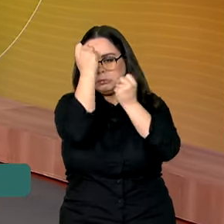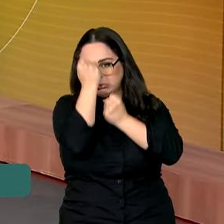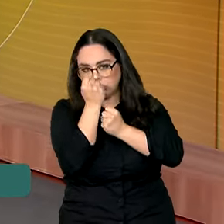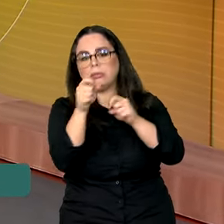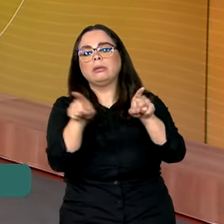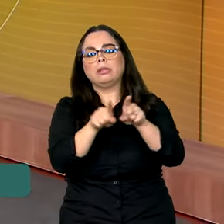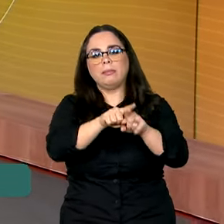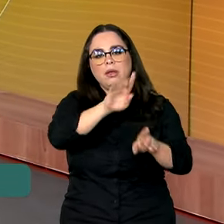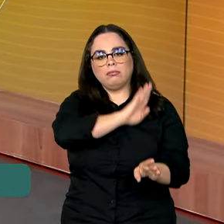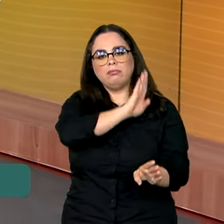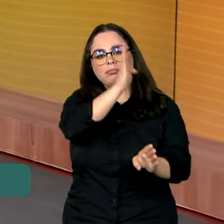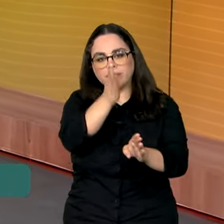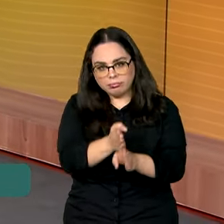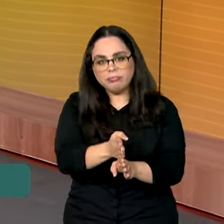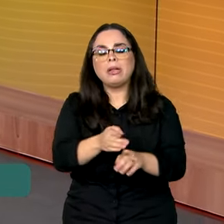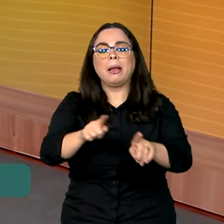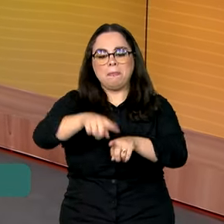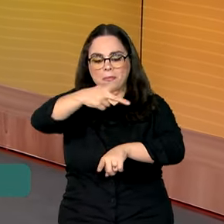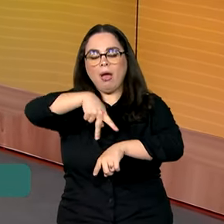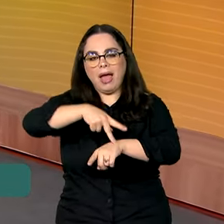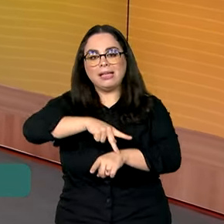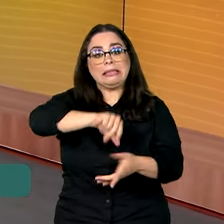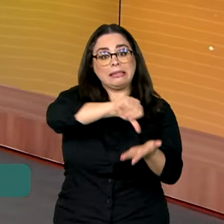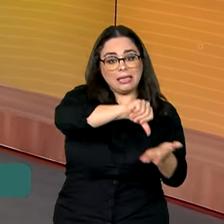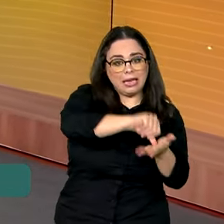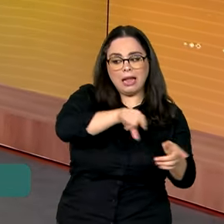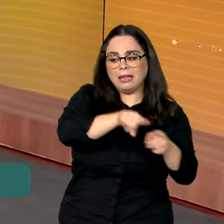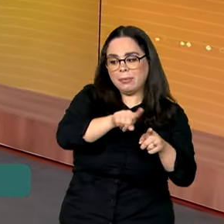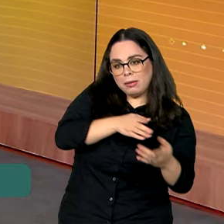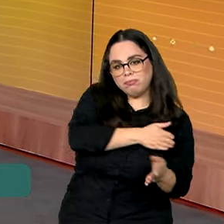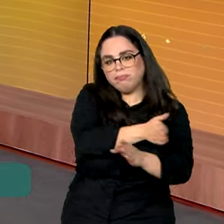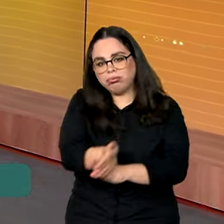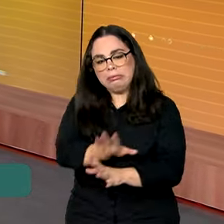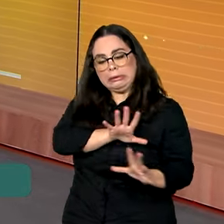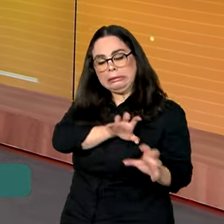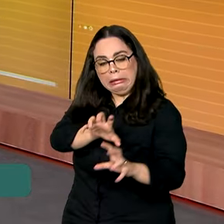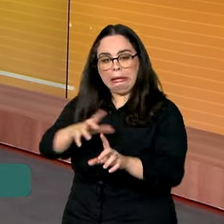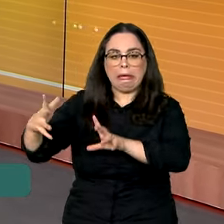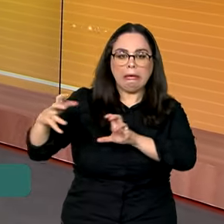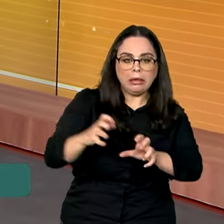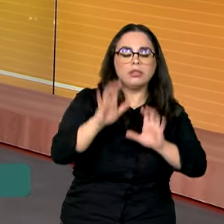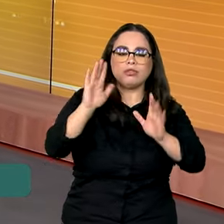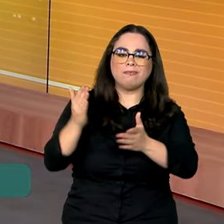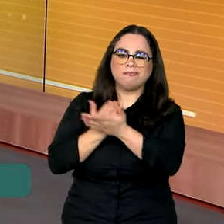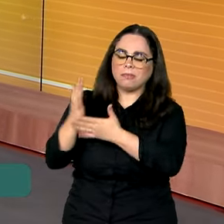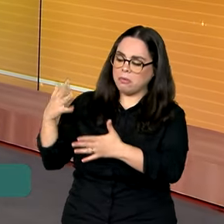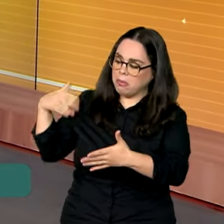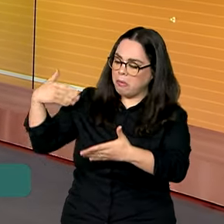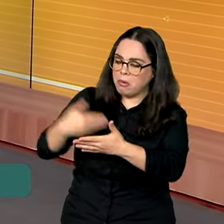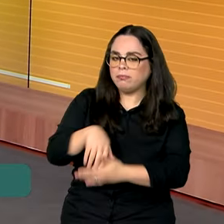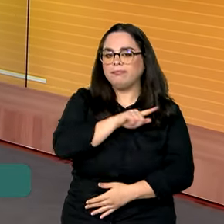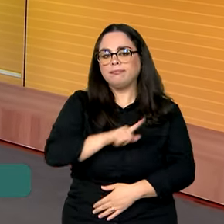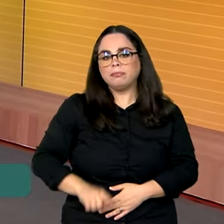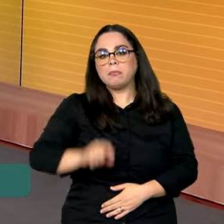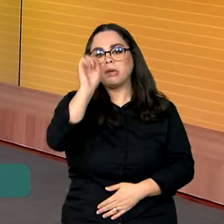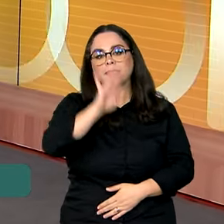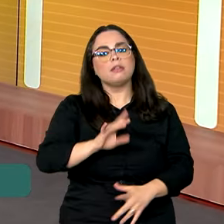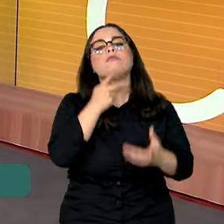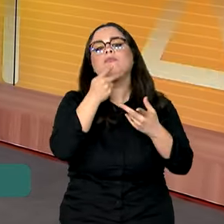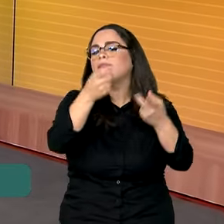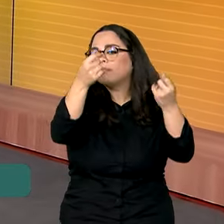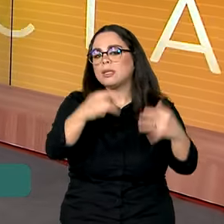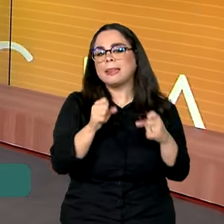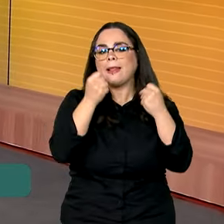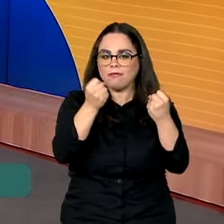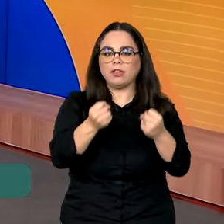Líbano e uma contraofensiva do Irã em território israelense. Desde o começo dos conflitos, o governo brasileiro defende a libertação